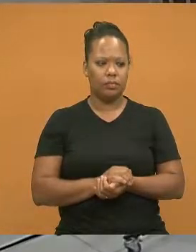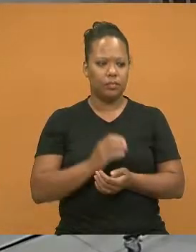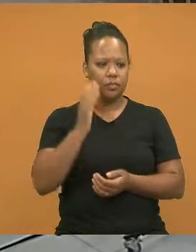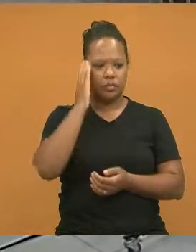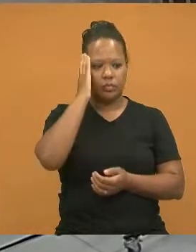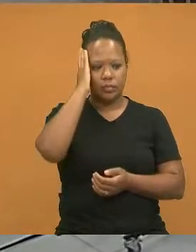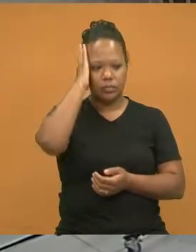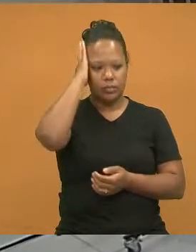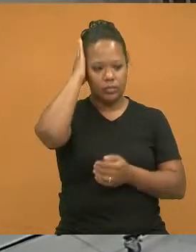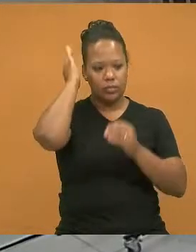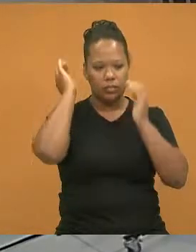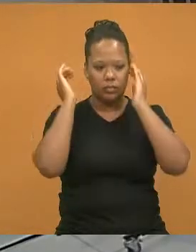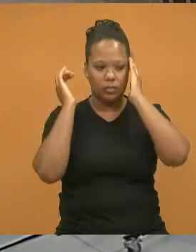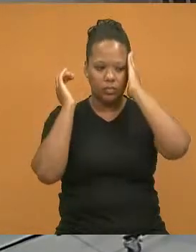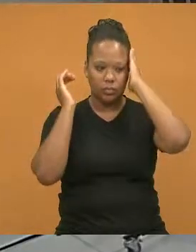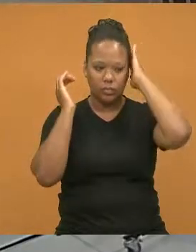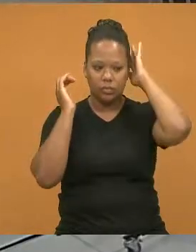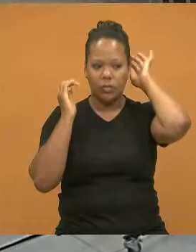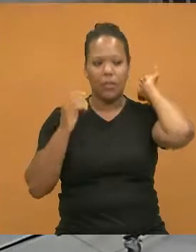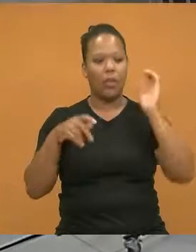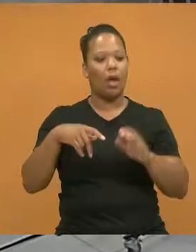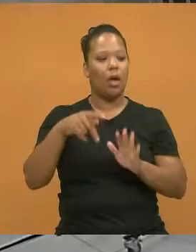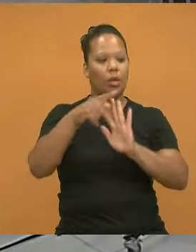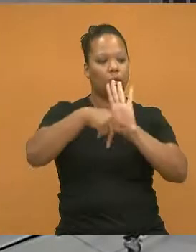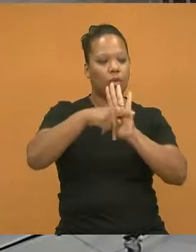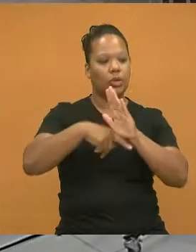O projeto está em discussão.